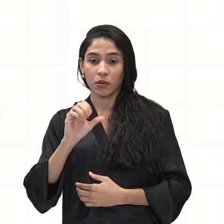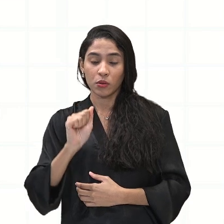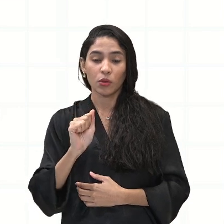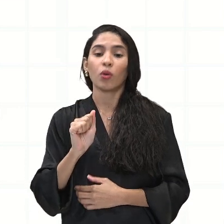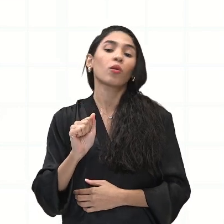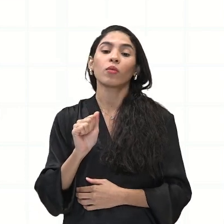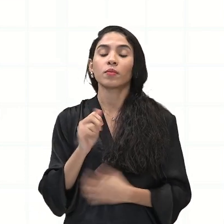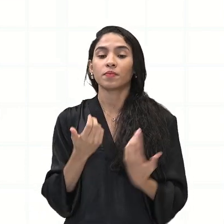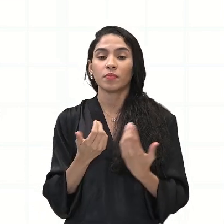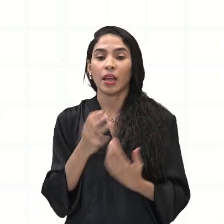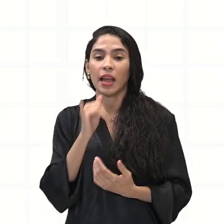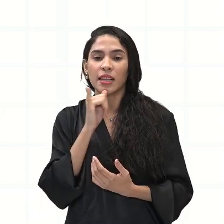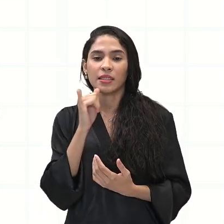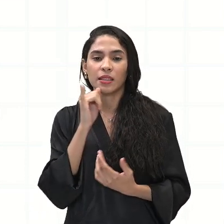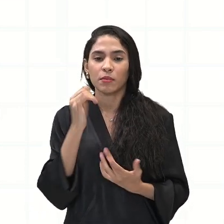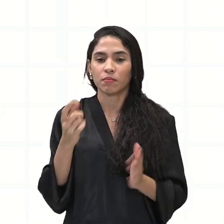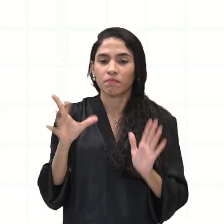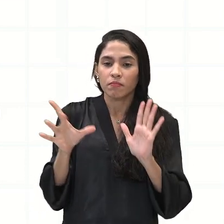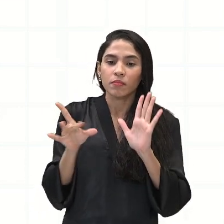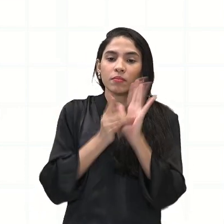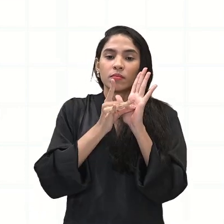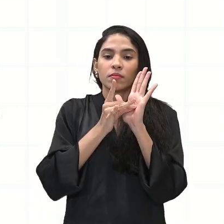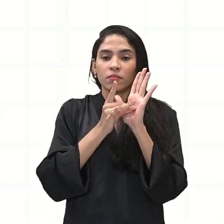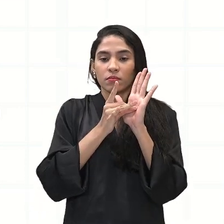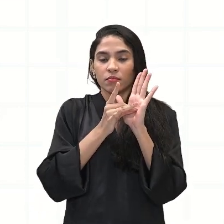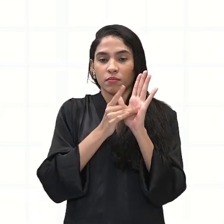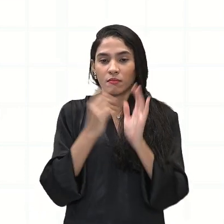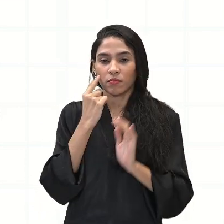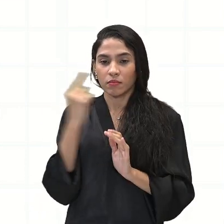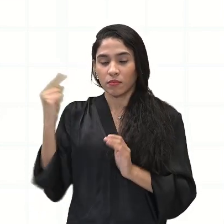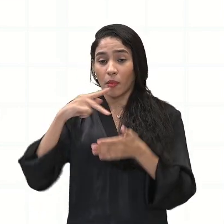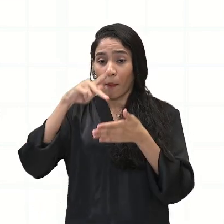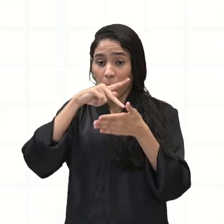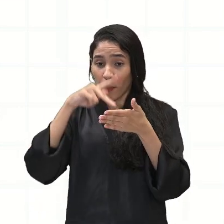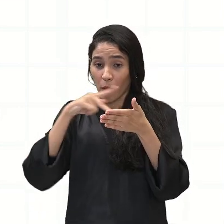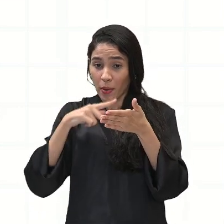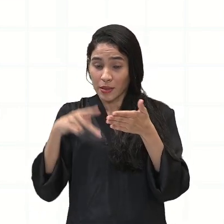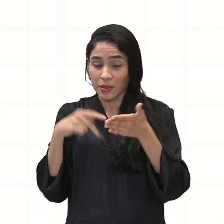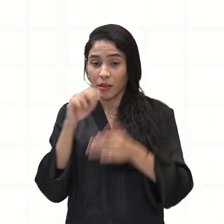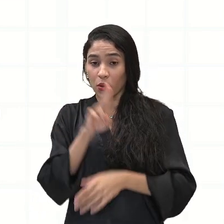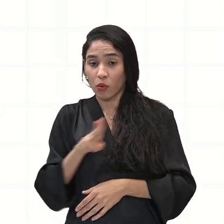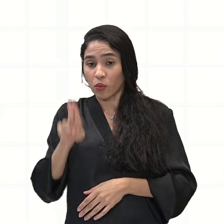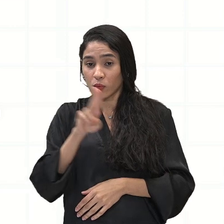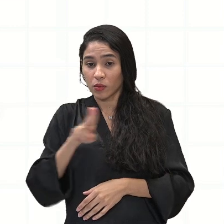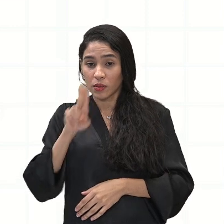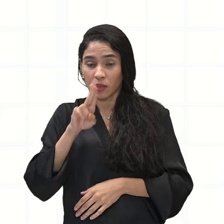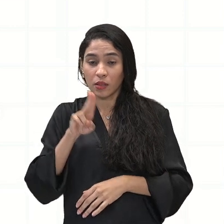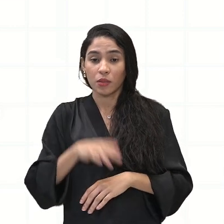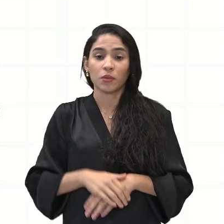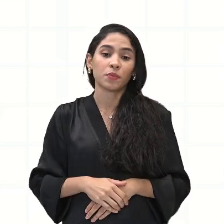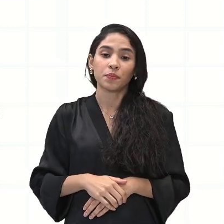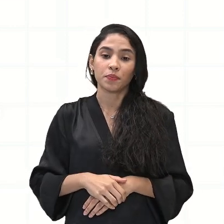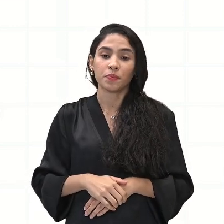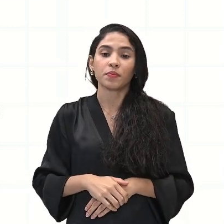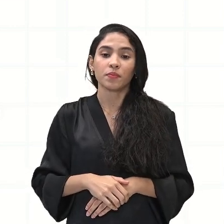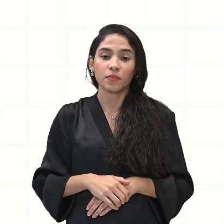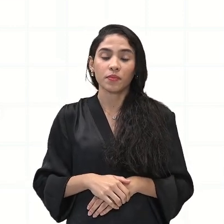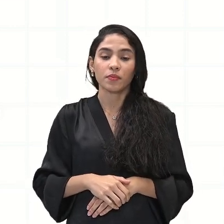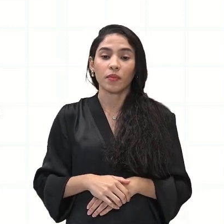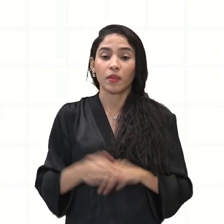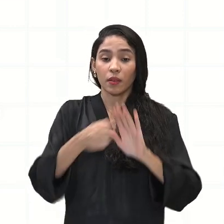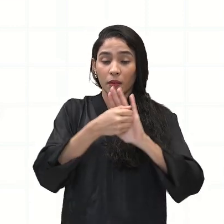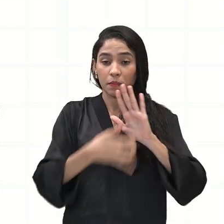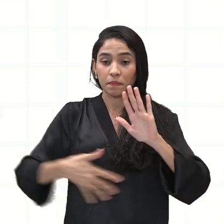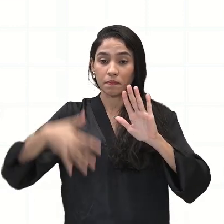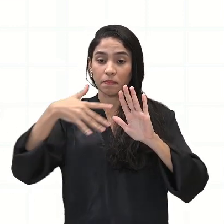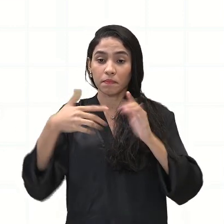numa fala, numa fala poética, utilizando a figura de linguagem, no